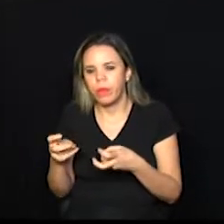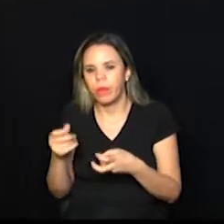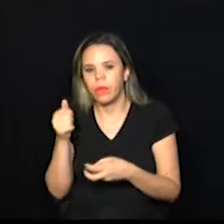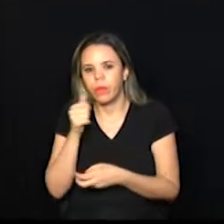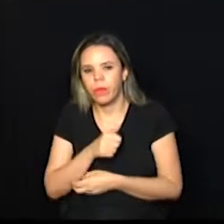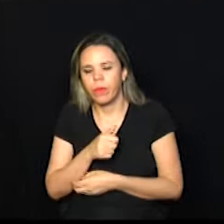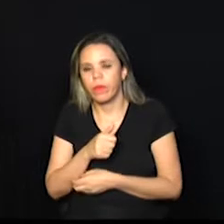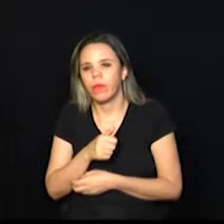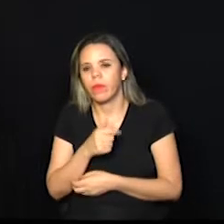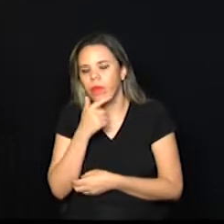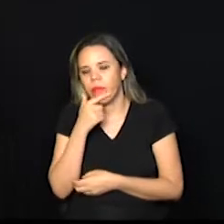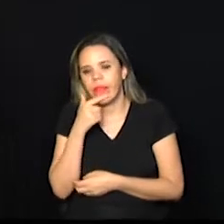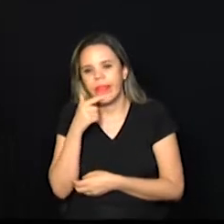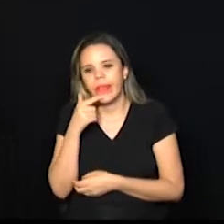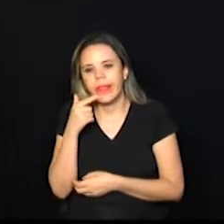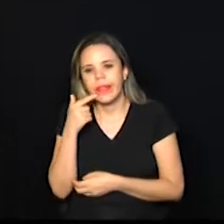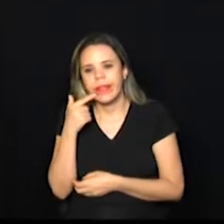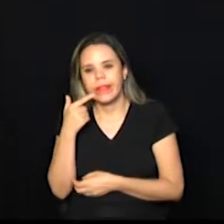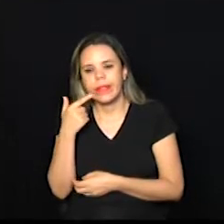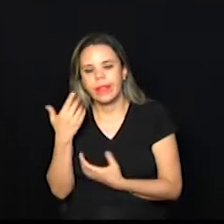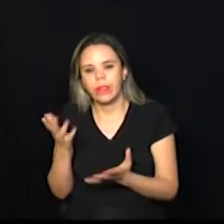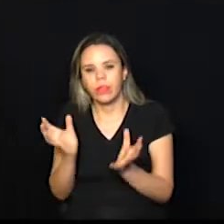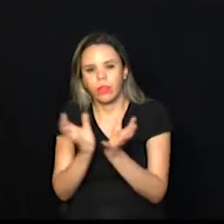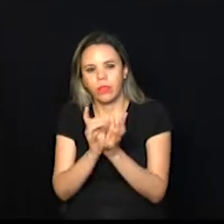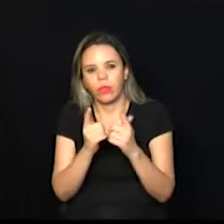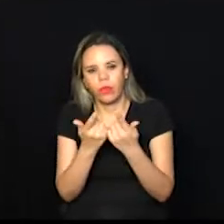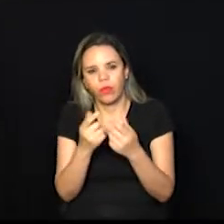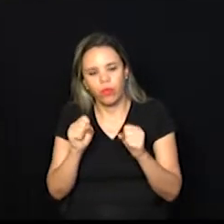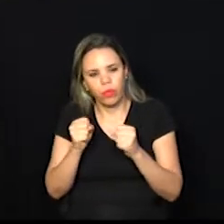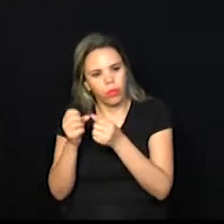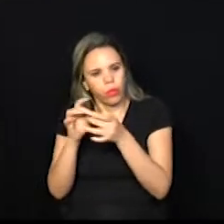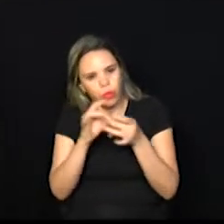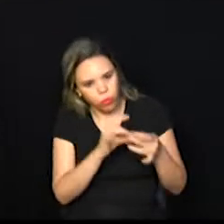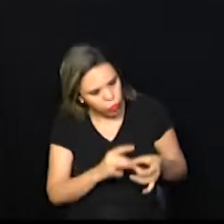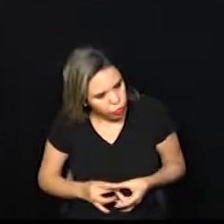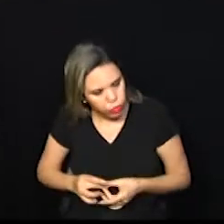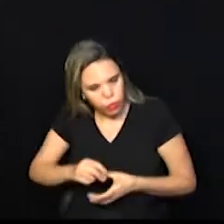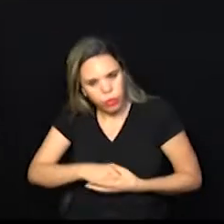mulher, quando ela está em grupo, ela se sente fortalecida. Tá?